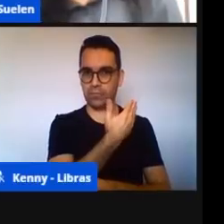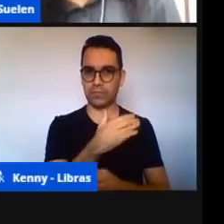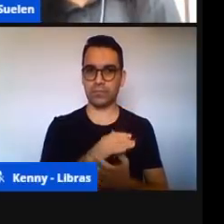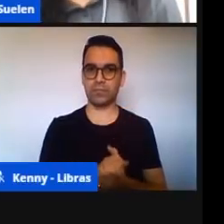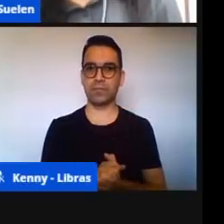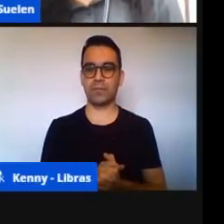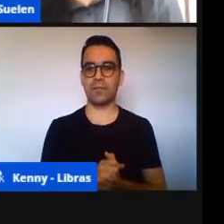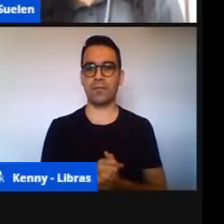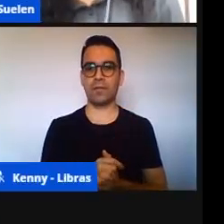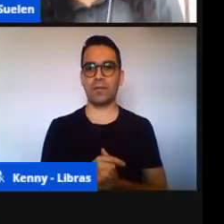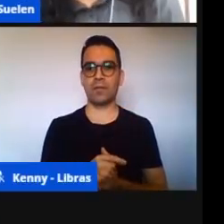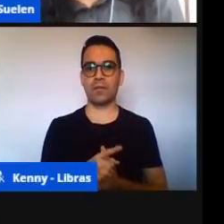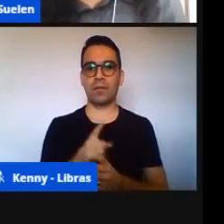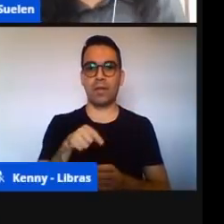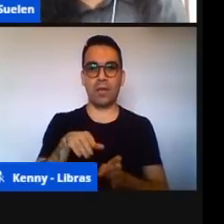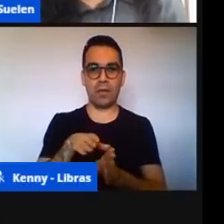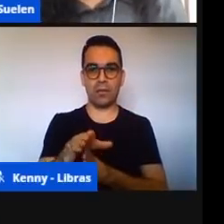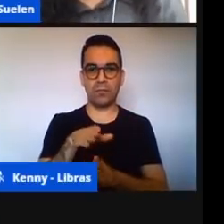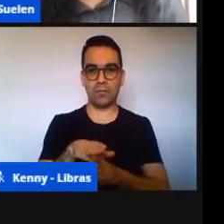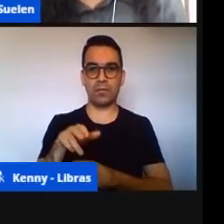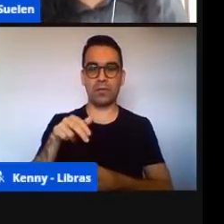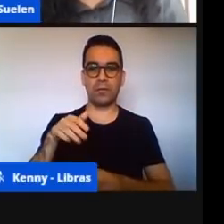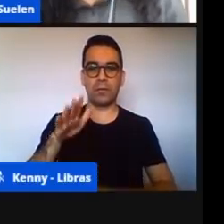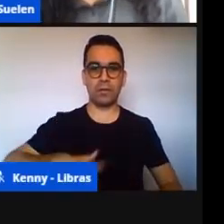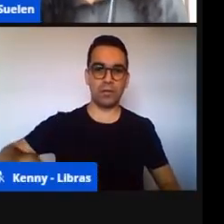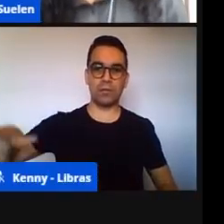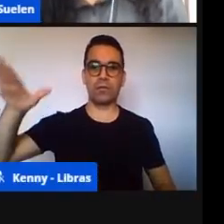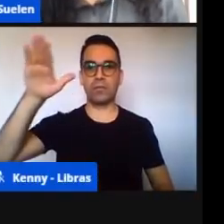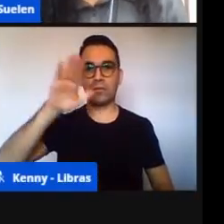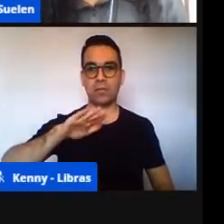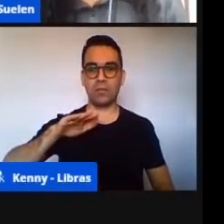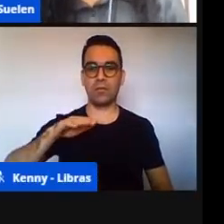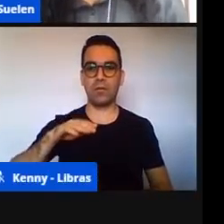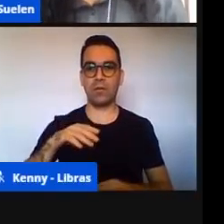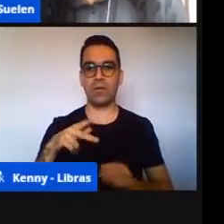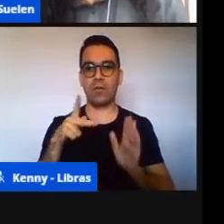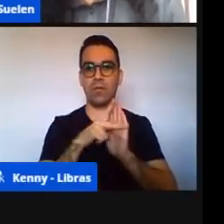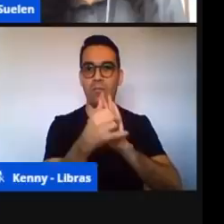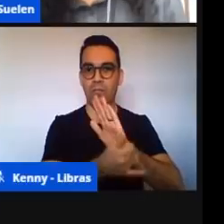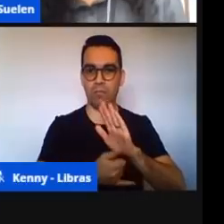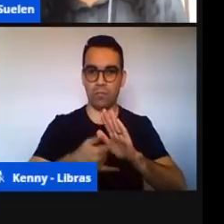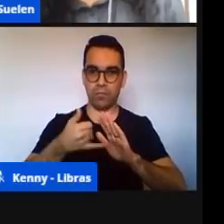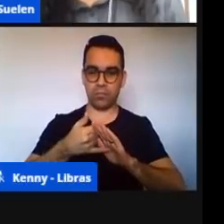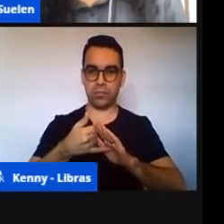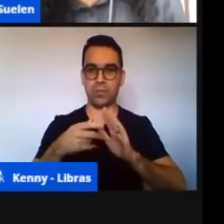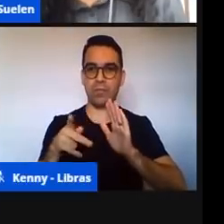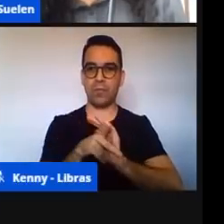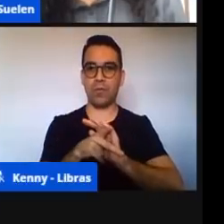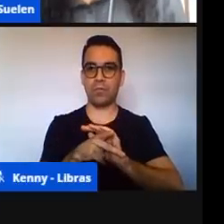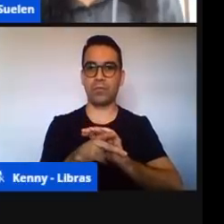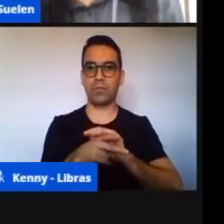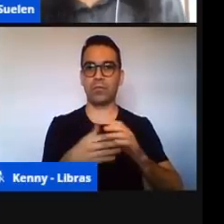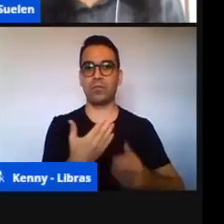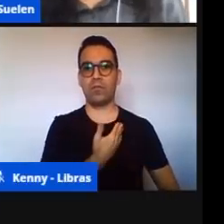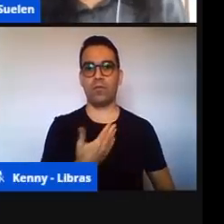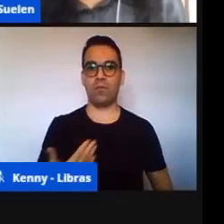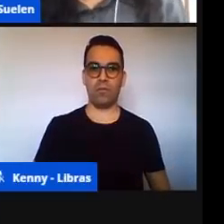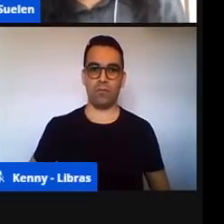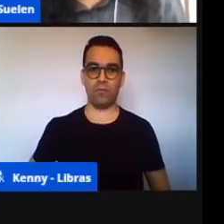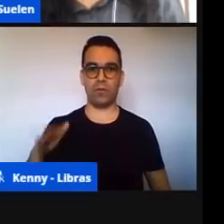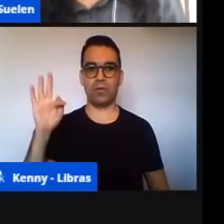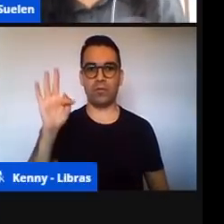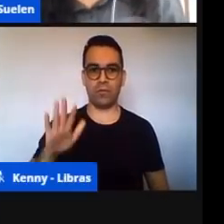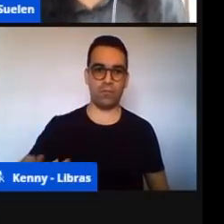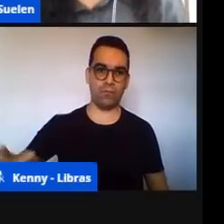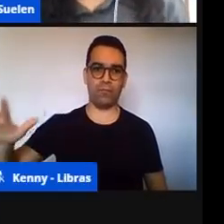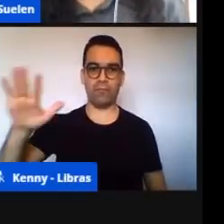Educação Alimentar e Nutricional e Segurança dos Alimentos. É um material que vocês podem acessar no site do FNDE,